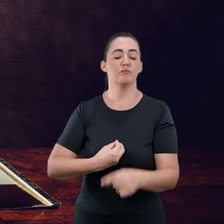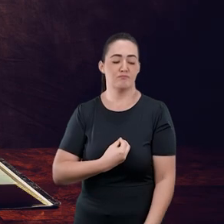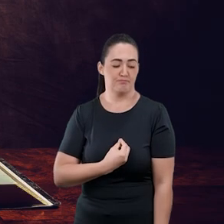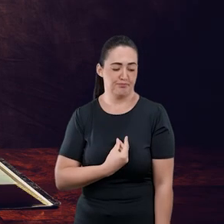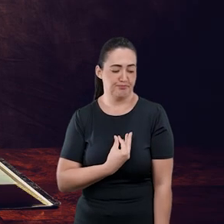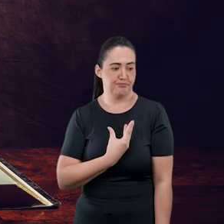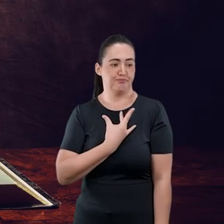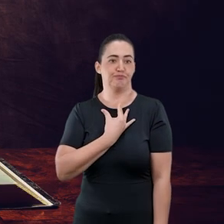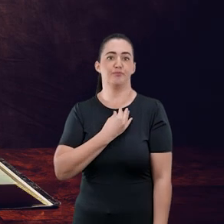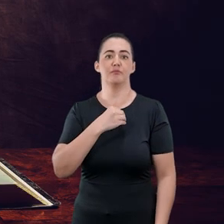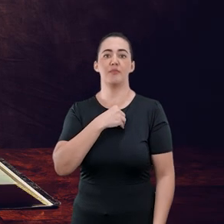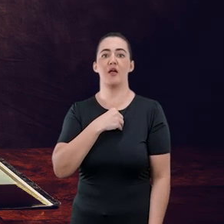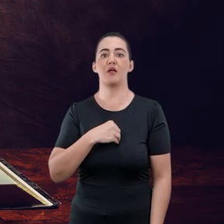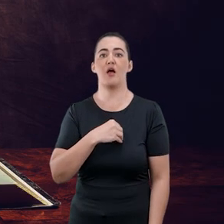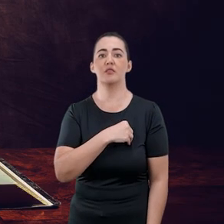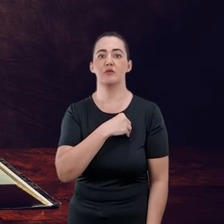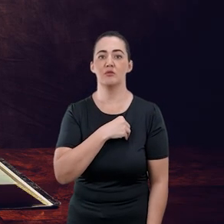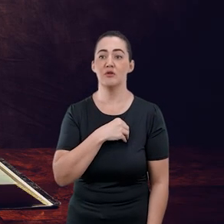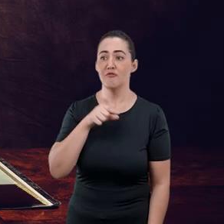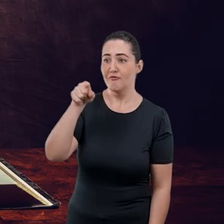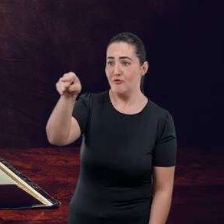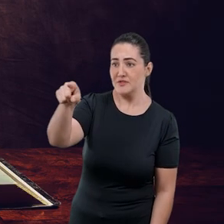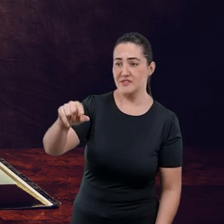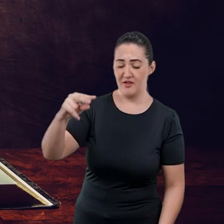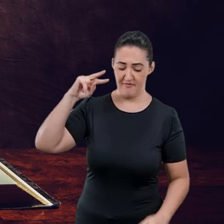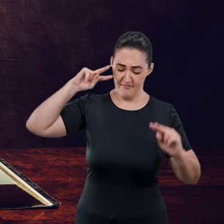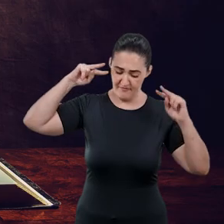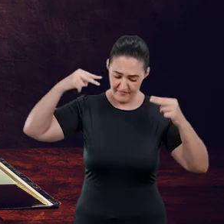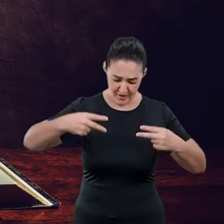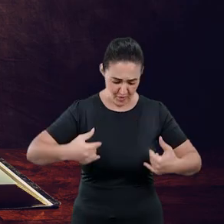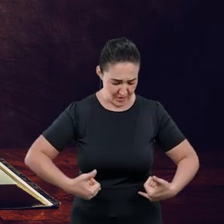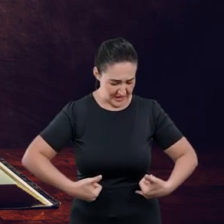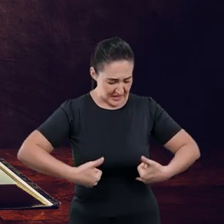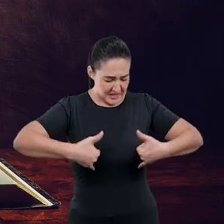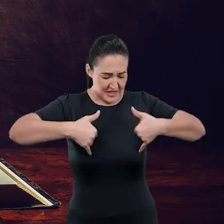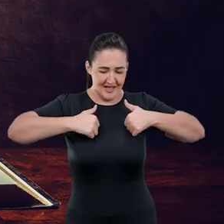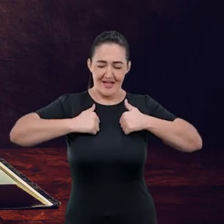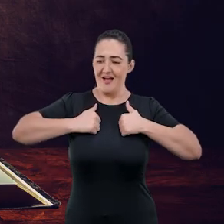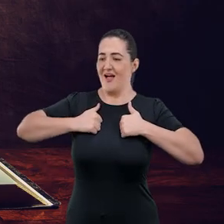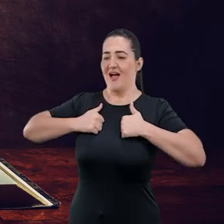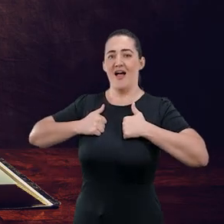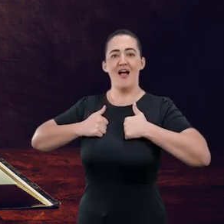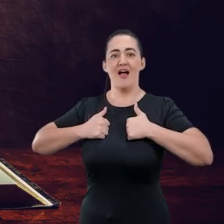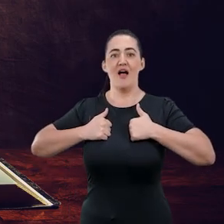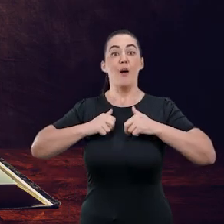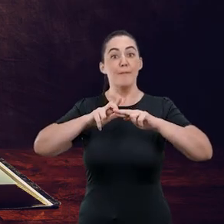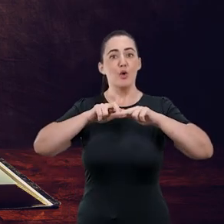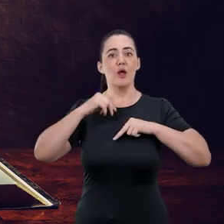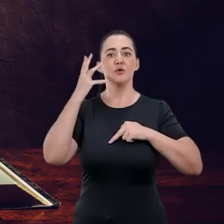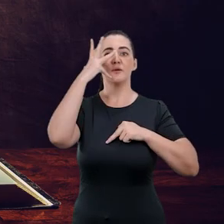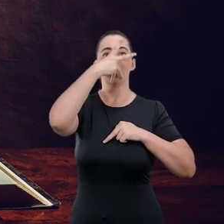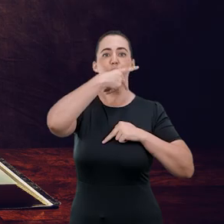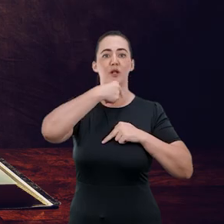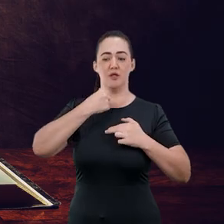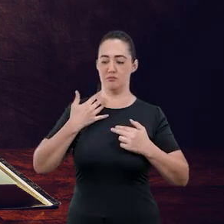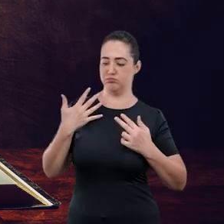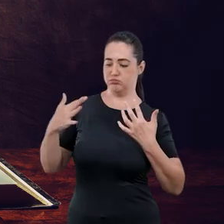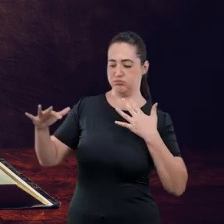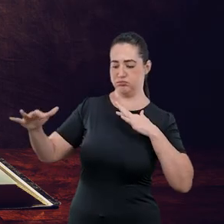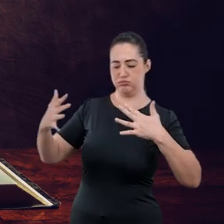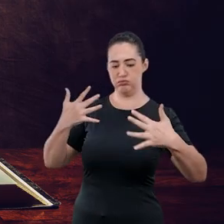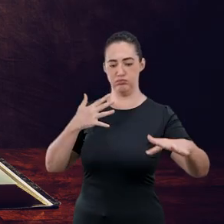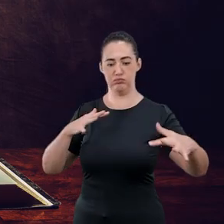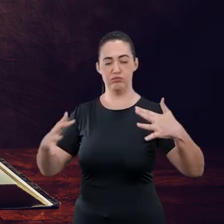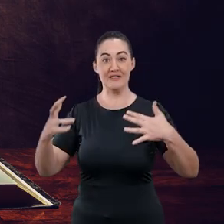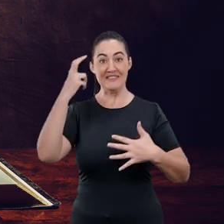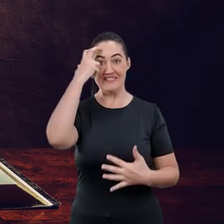Diz a continuação: você ficou orgulhoso por causa da sua formosura, diz o verso 17 de Ezequiel 28. Corrompeu sua